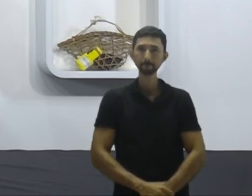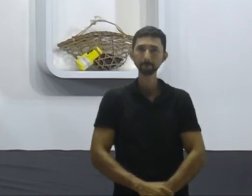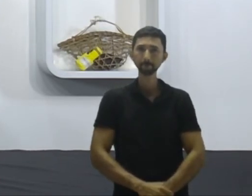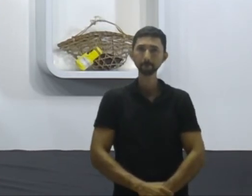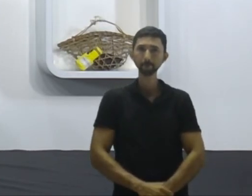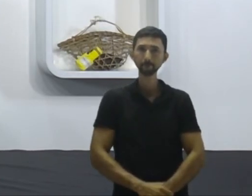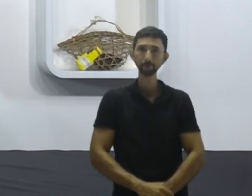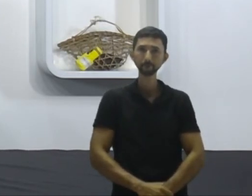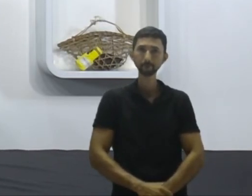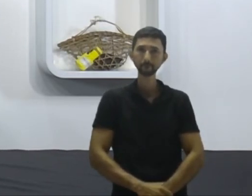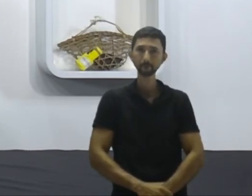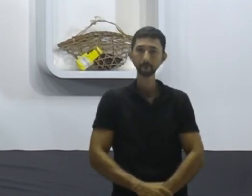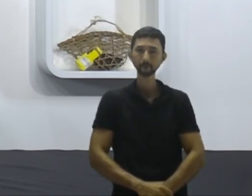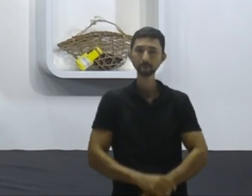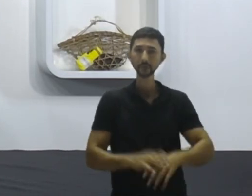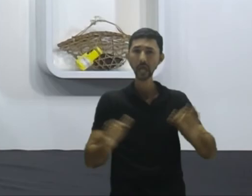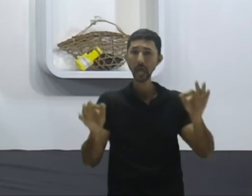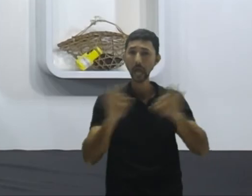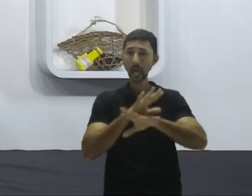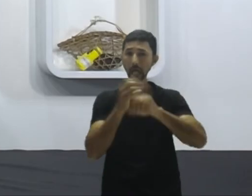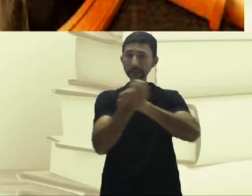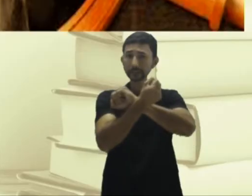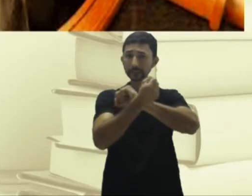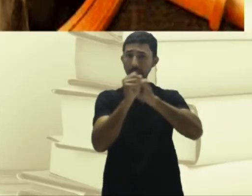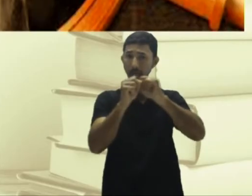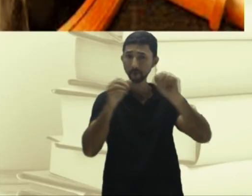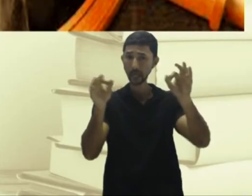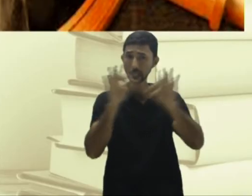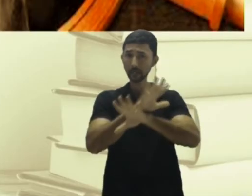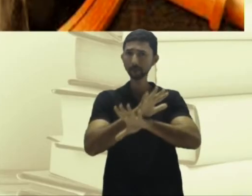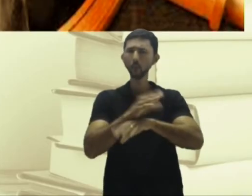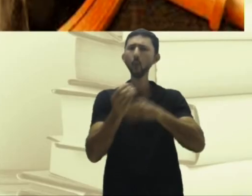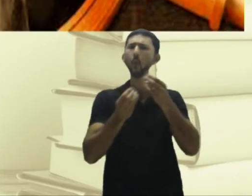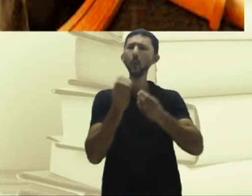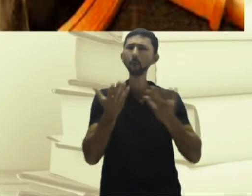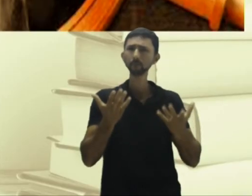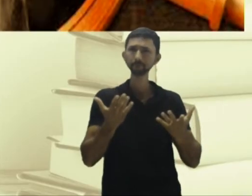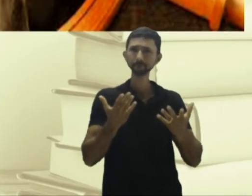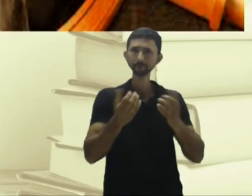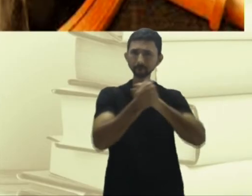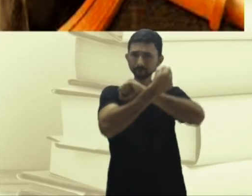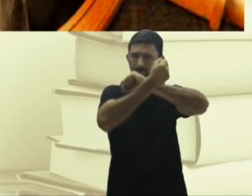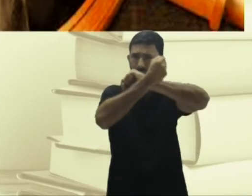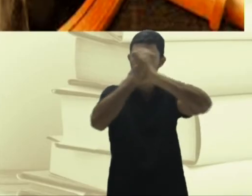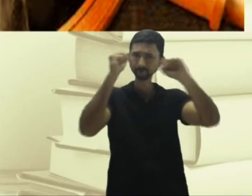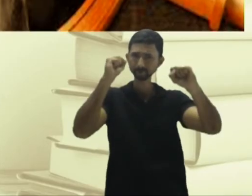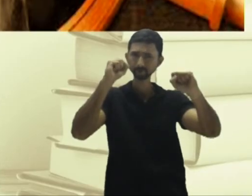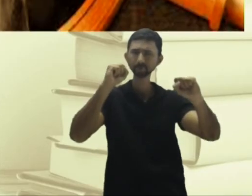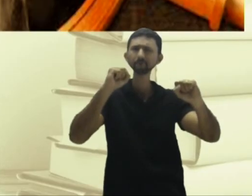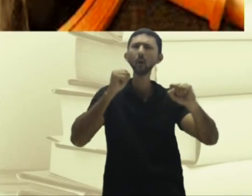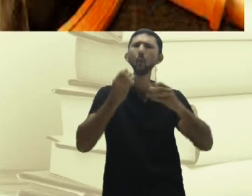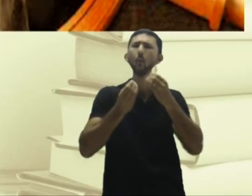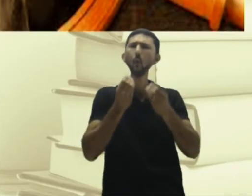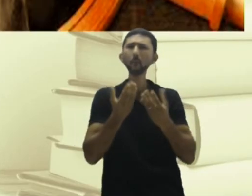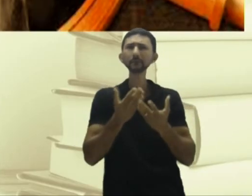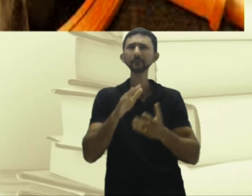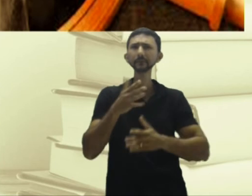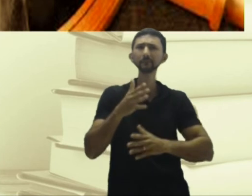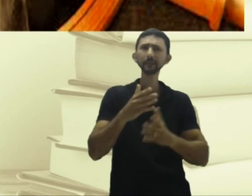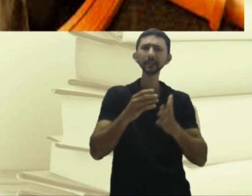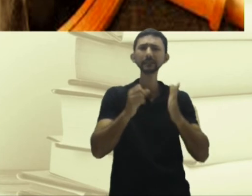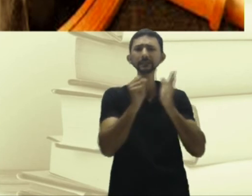E o fim da escravidão, né? Como é que se deu o fim da escravidão aqui no Brasil? Nas últimas décadas do século